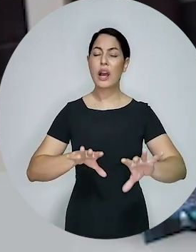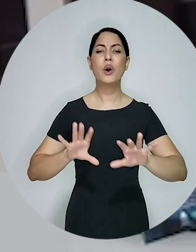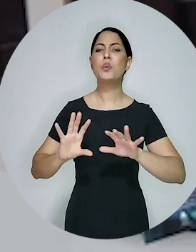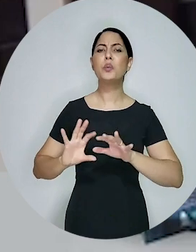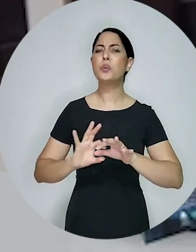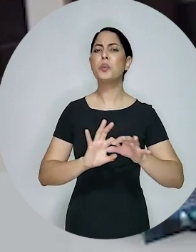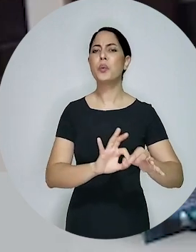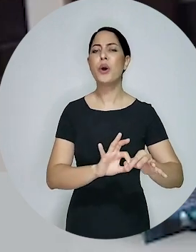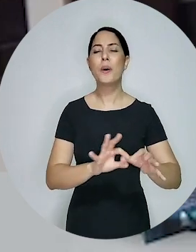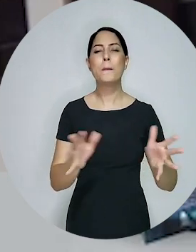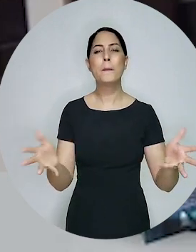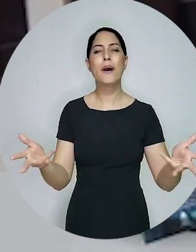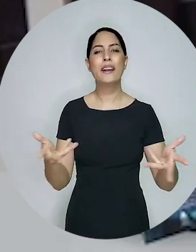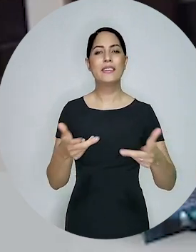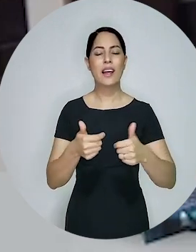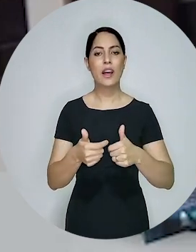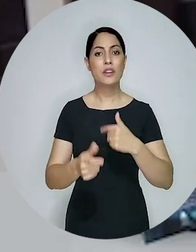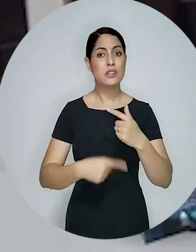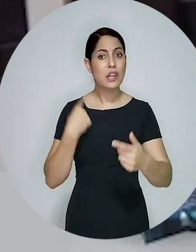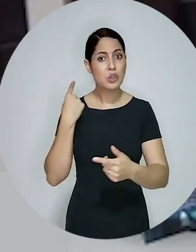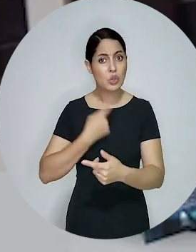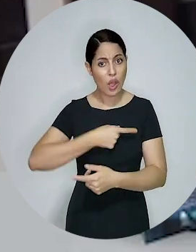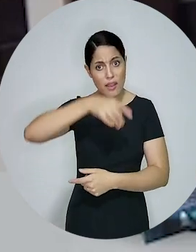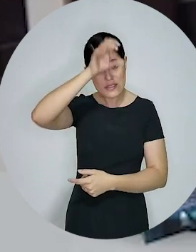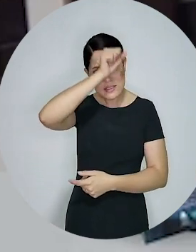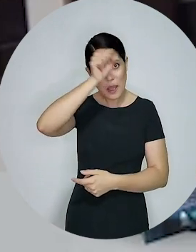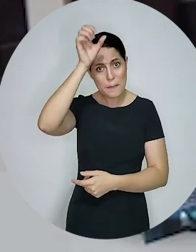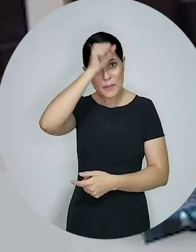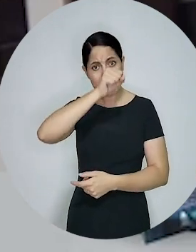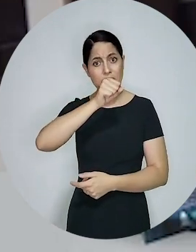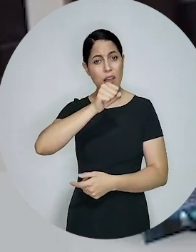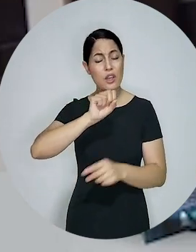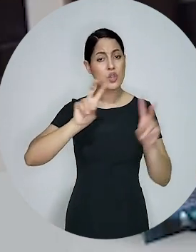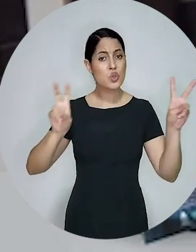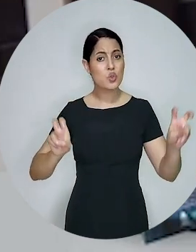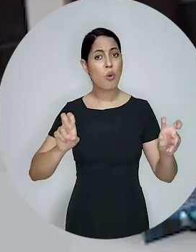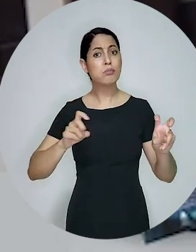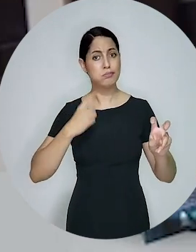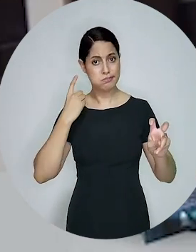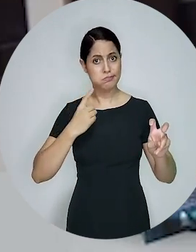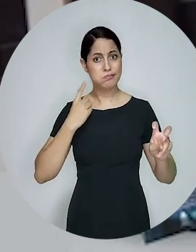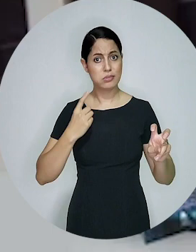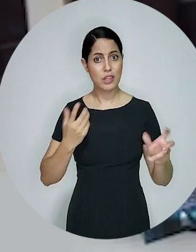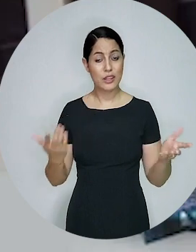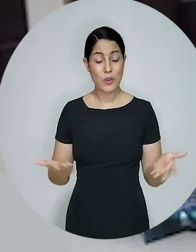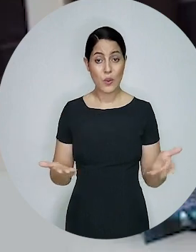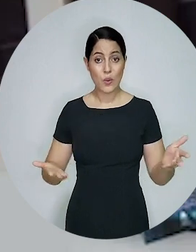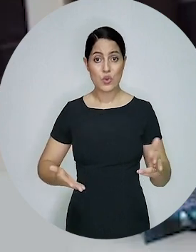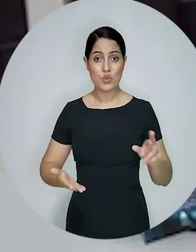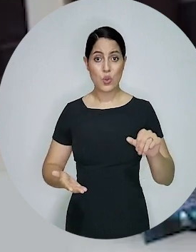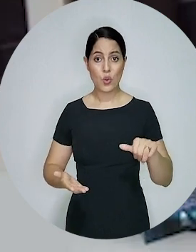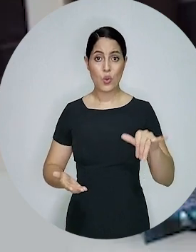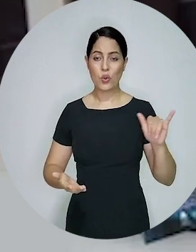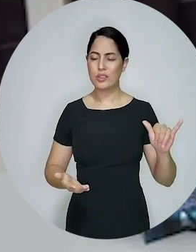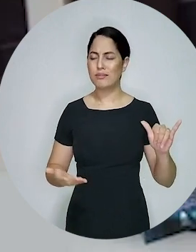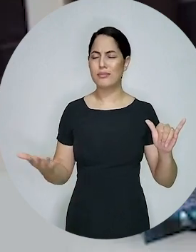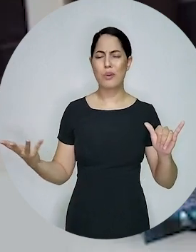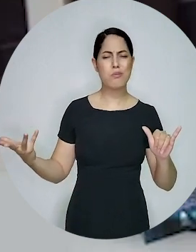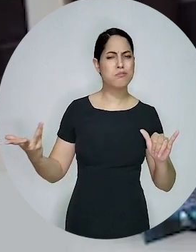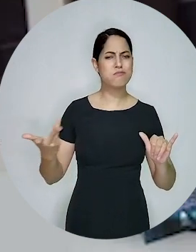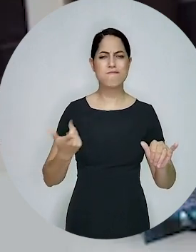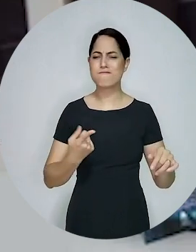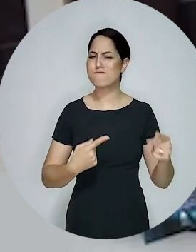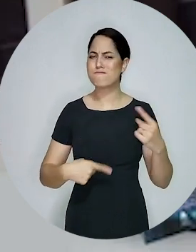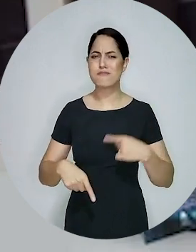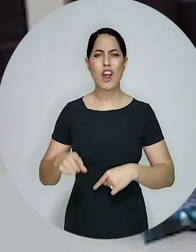obviamente, mas de educar, e nós todos temos que sempre estar com essa humildade de aprender, não é, a advocacia. E o Rony fez